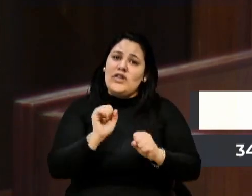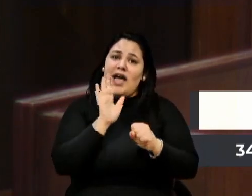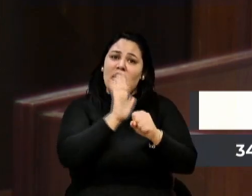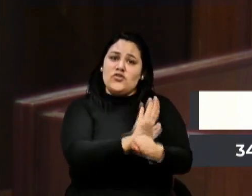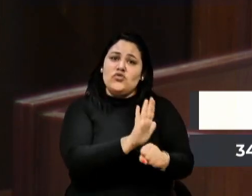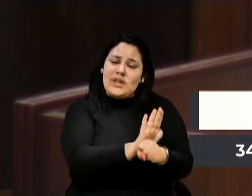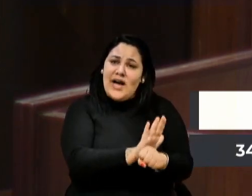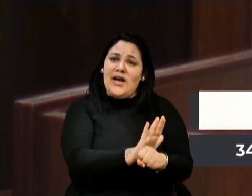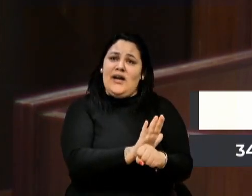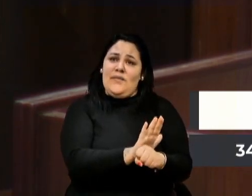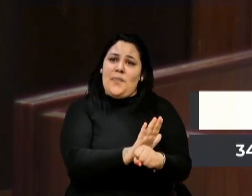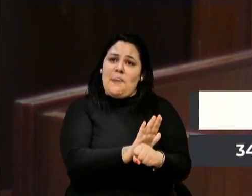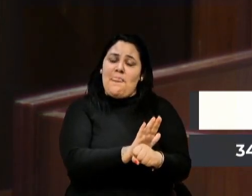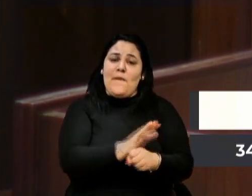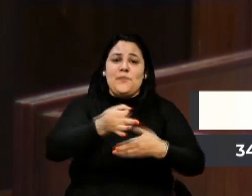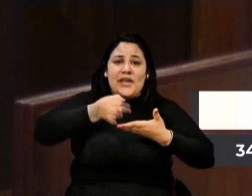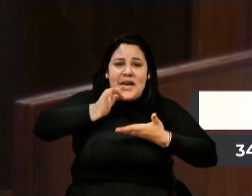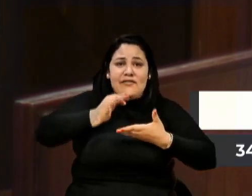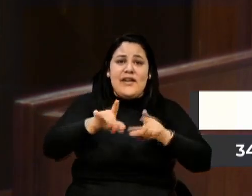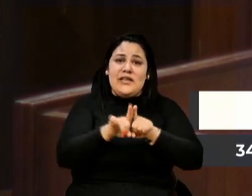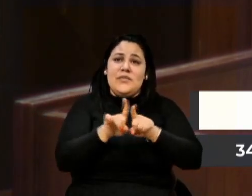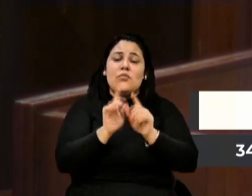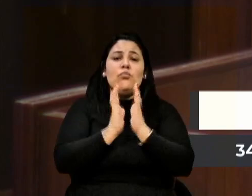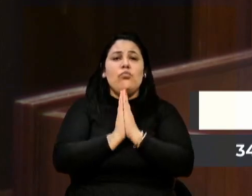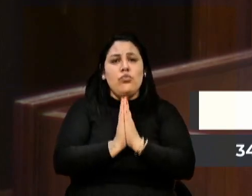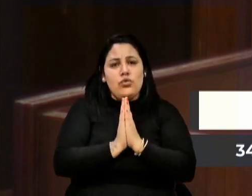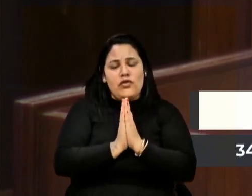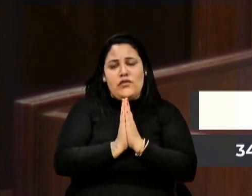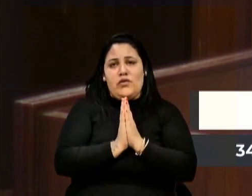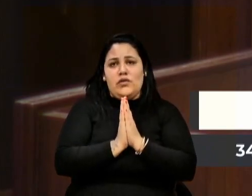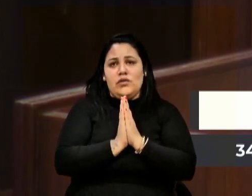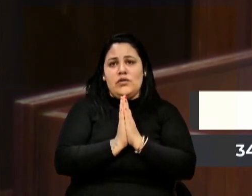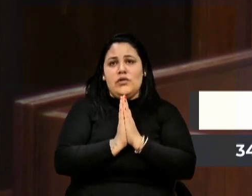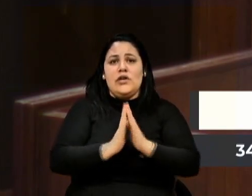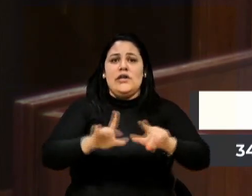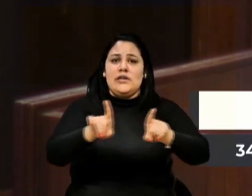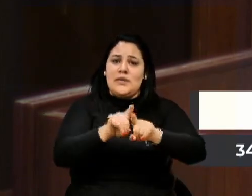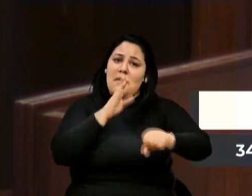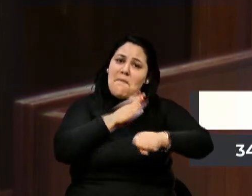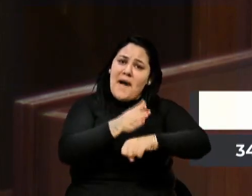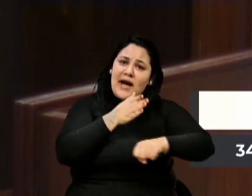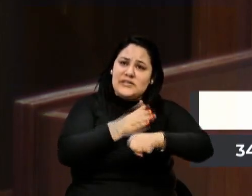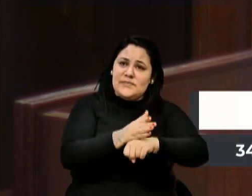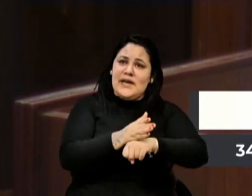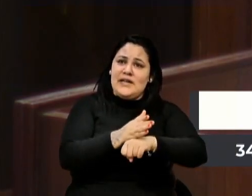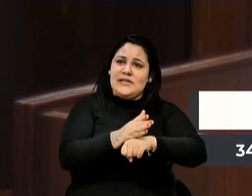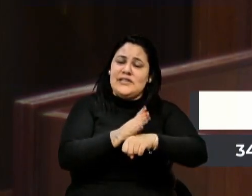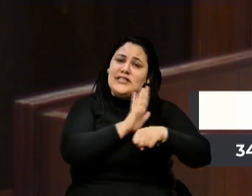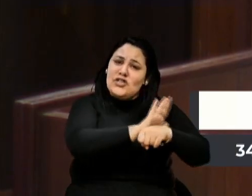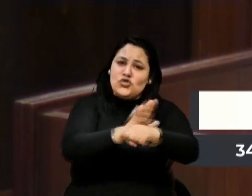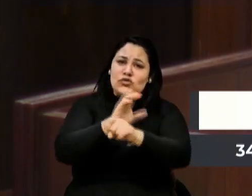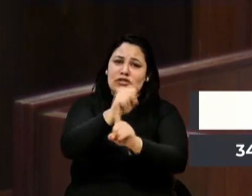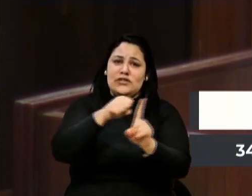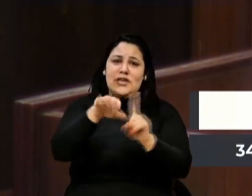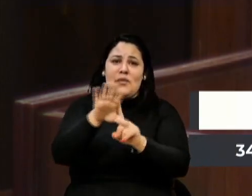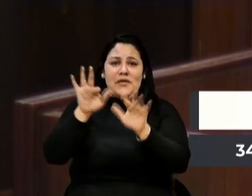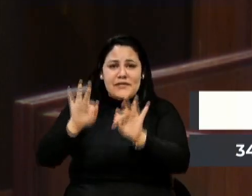Velhice, né, e café, por favor, vamos fazer essa doação e também se envolver nessa corrente do bem para a finalização dessas duas obras. Obrigado.